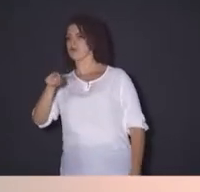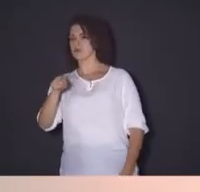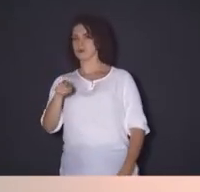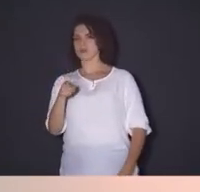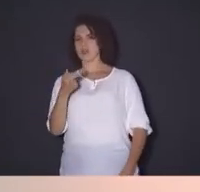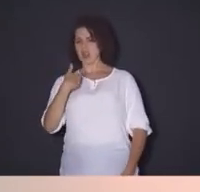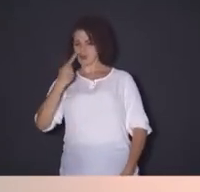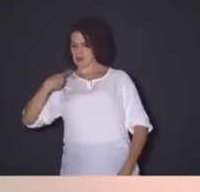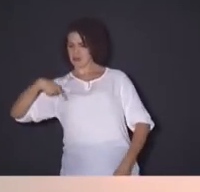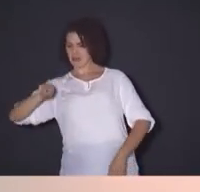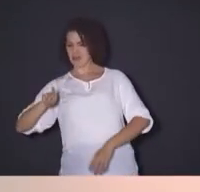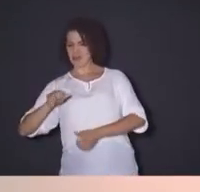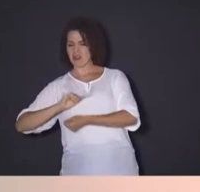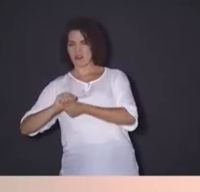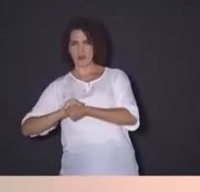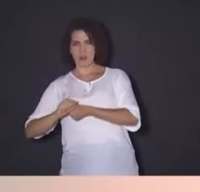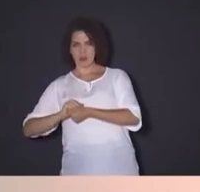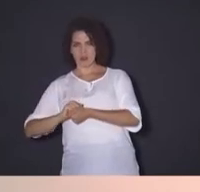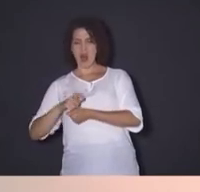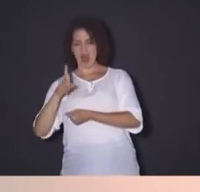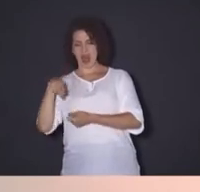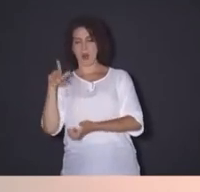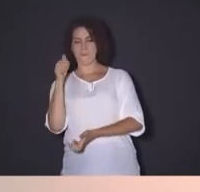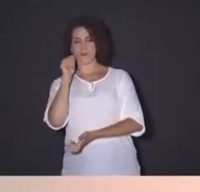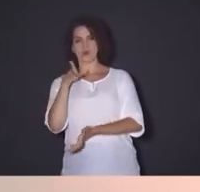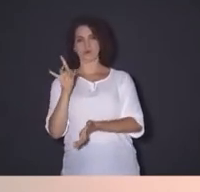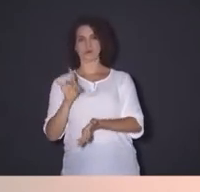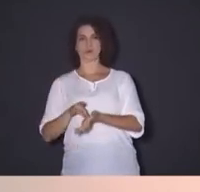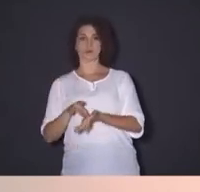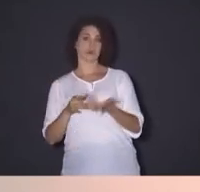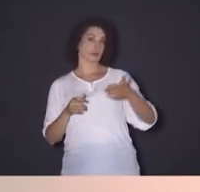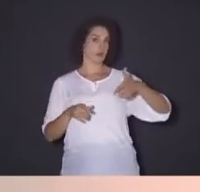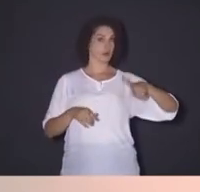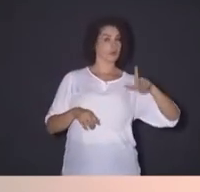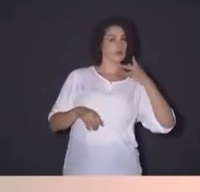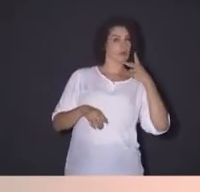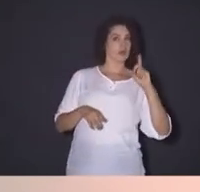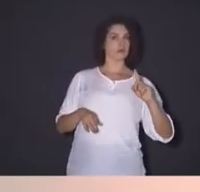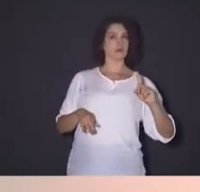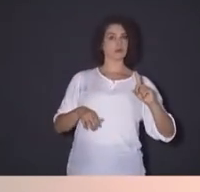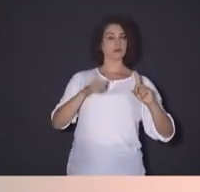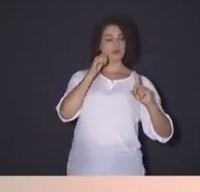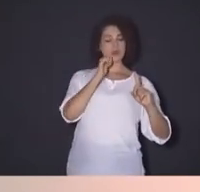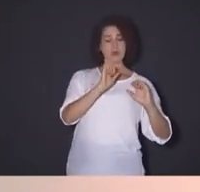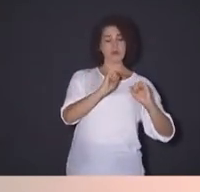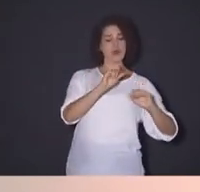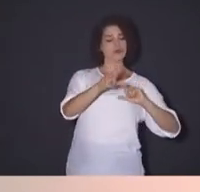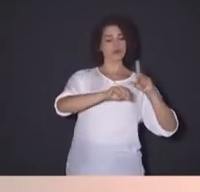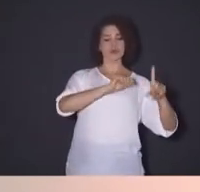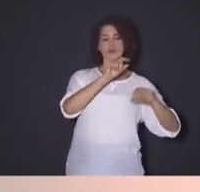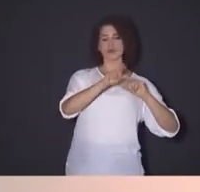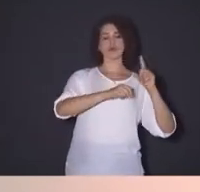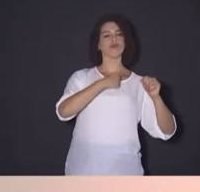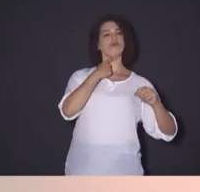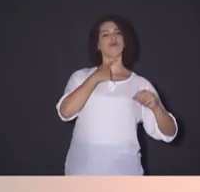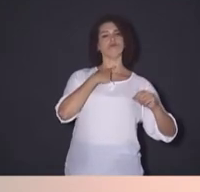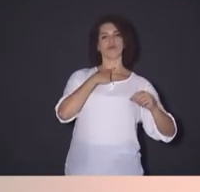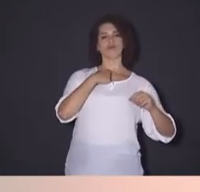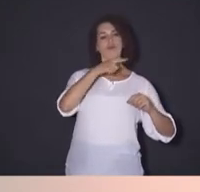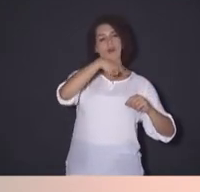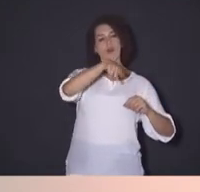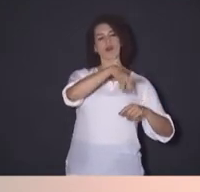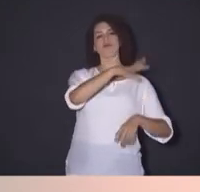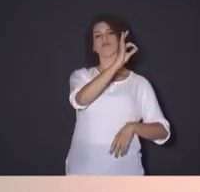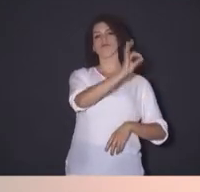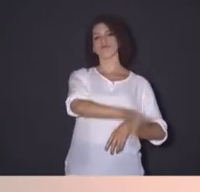lavar a roupa, que quem faz isso é mulher de verdade. Há outros que não, que dizem que a mulher pode ser quem ela quiser. E esses sim estão